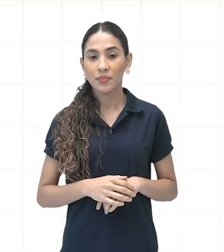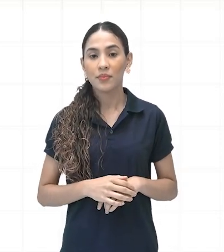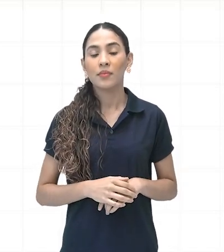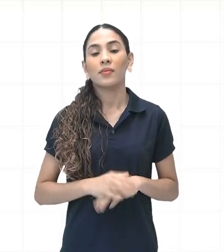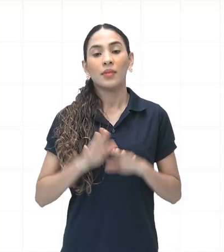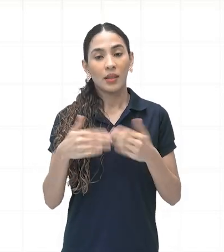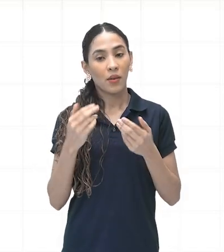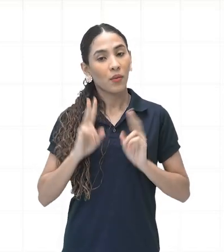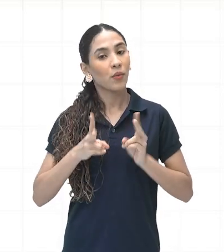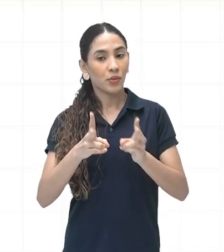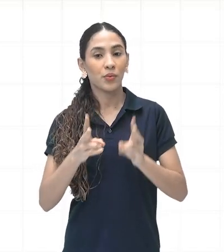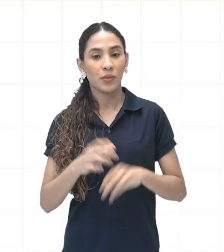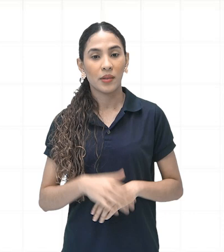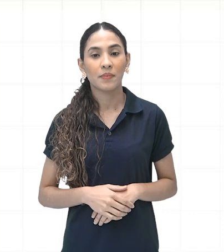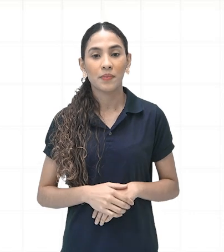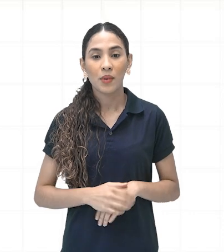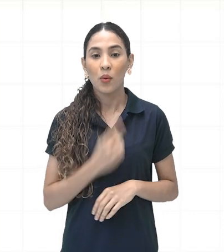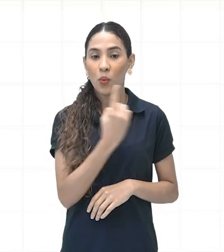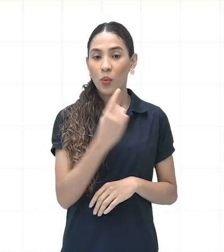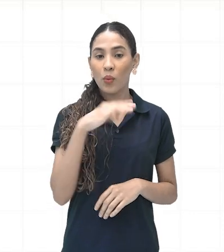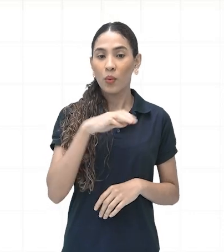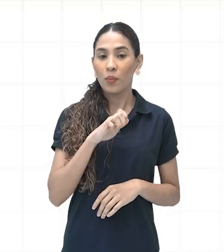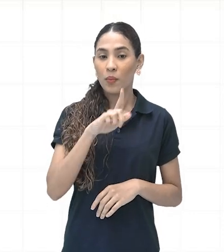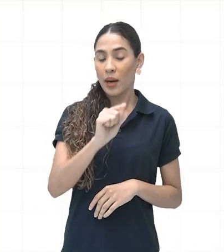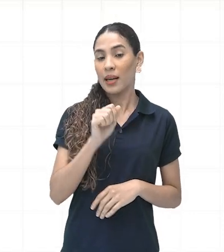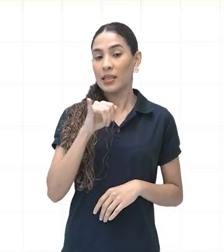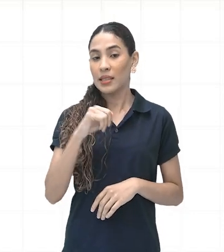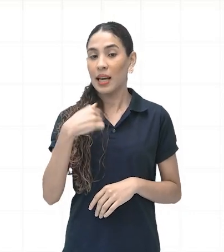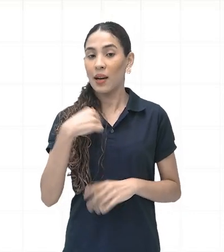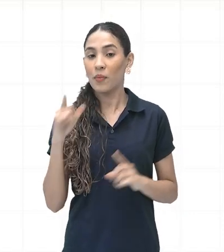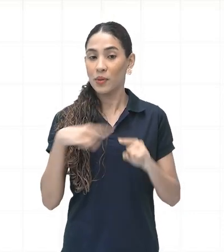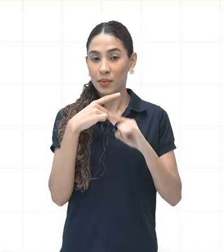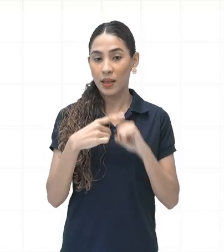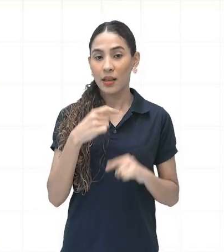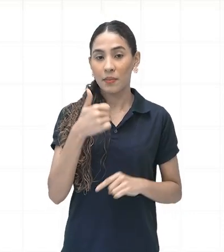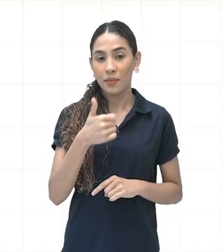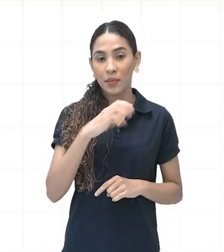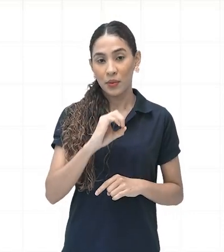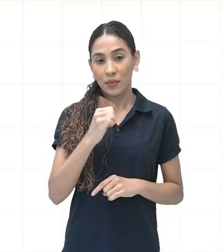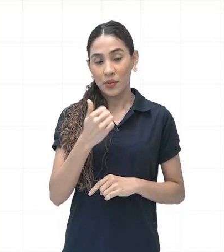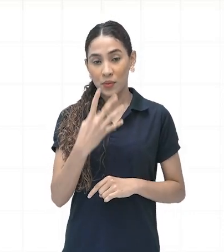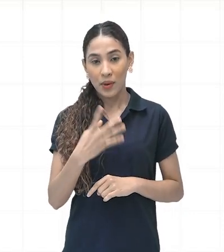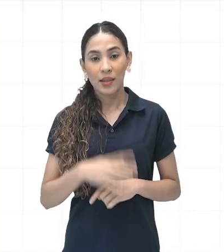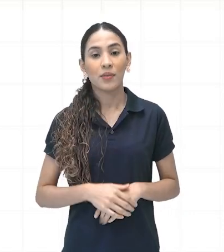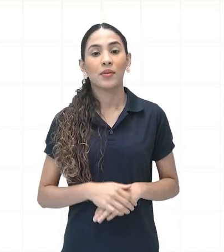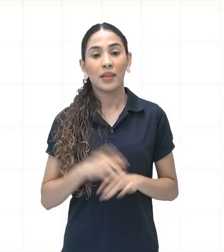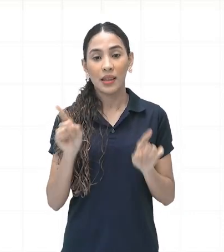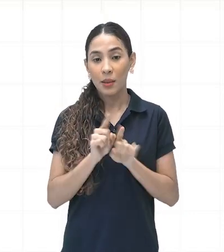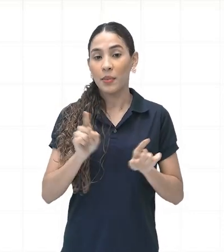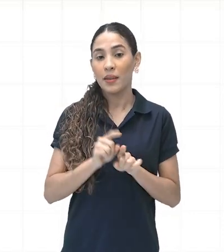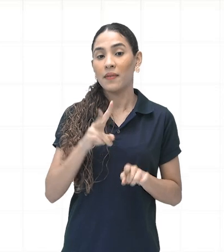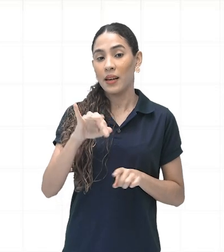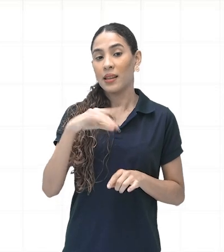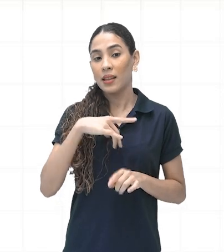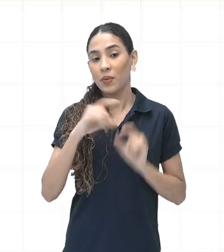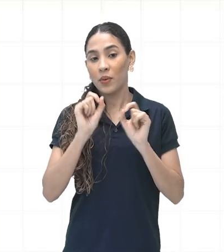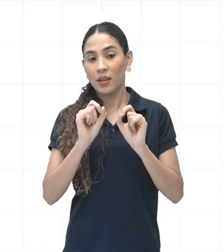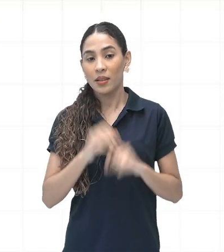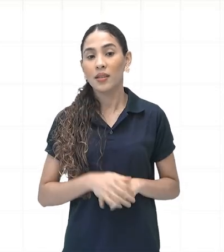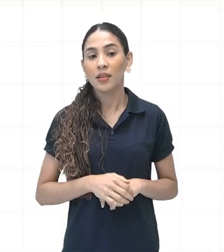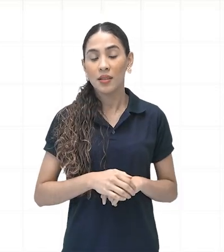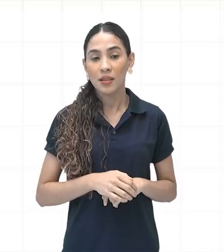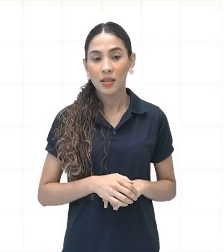E assim sucessivamente. 1 megabyte, se eu multiplicar por 1024, eu terei aí